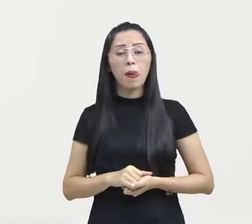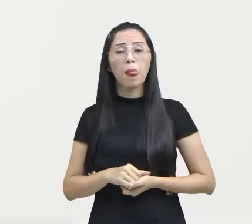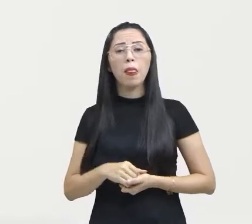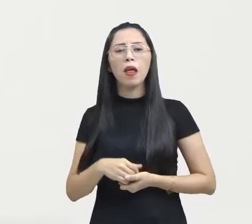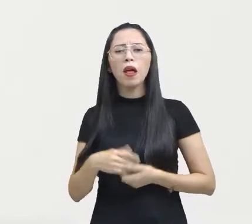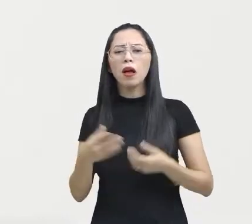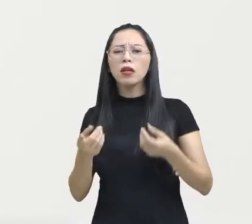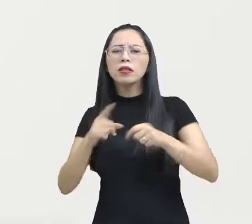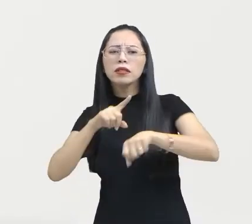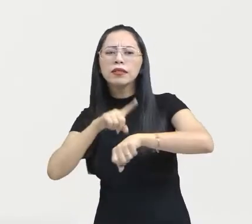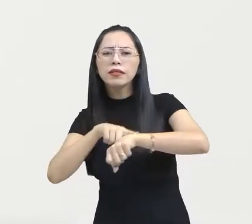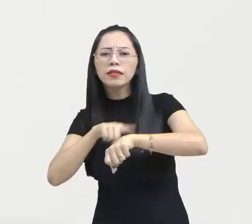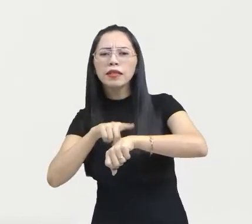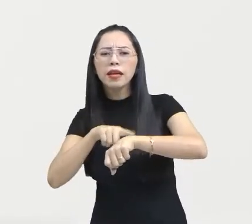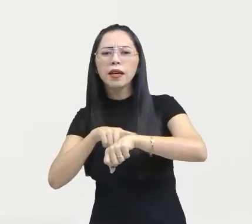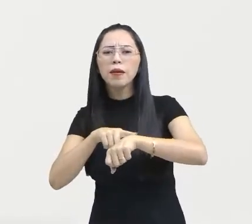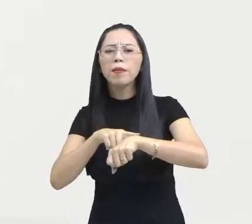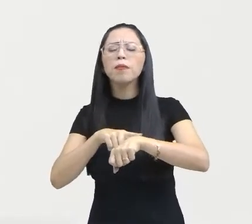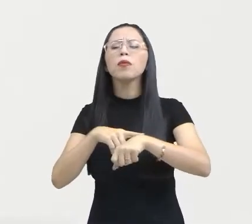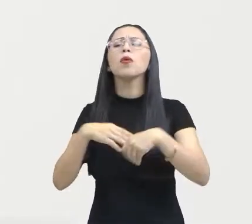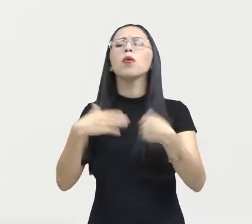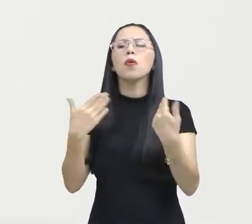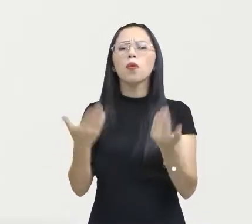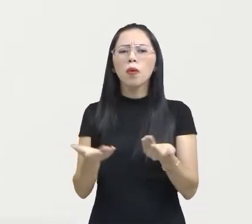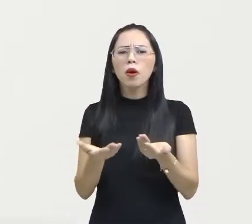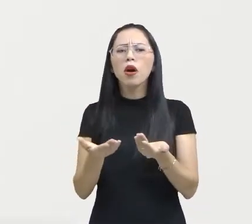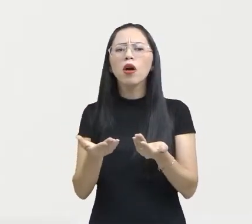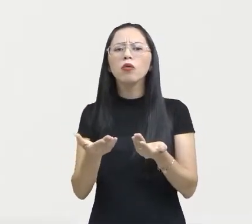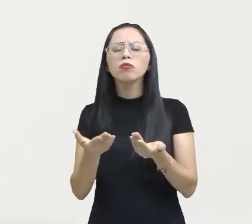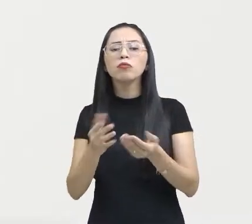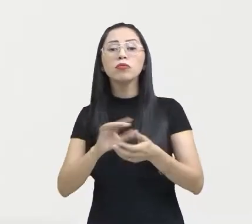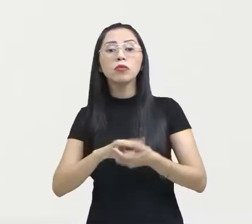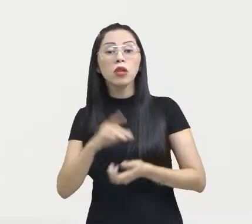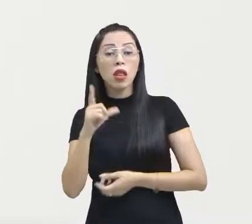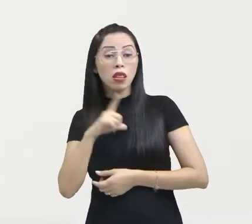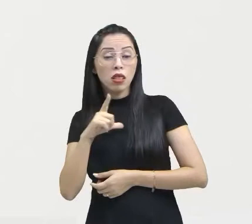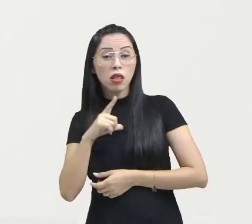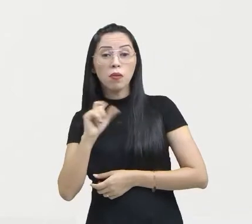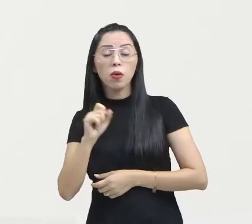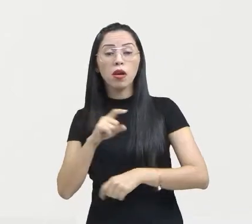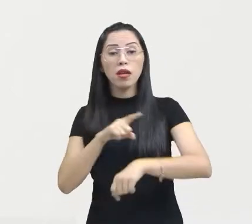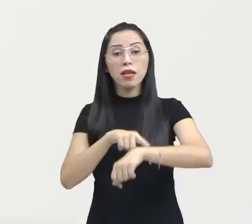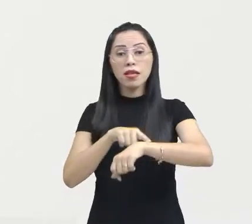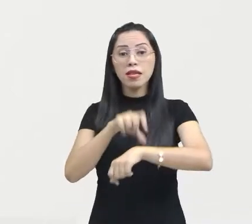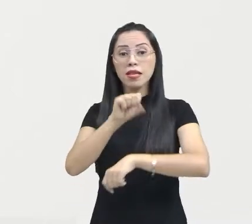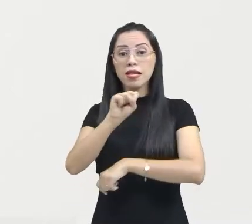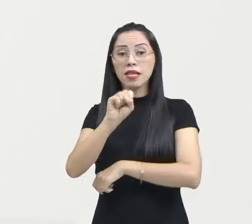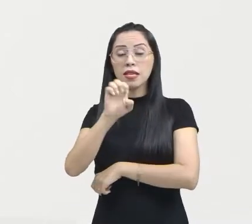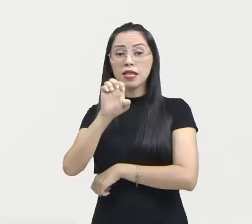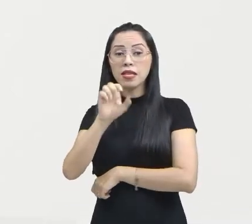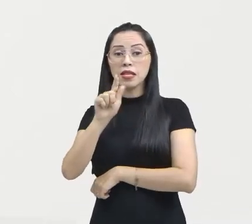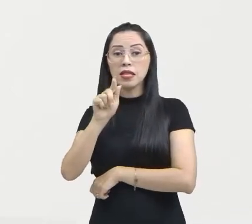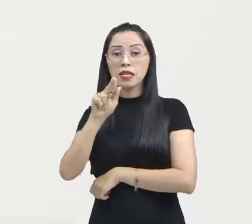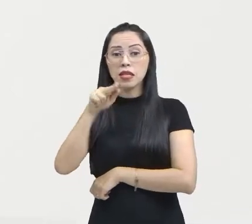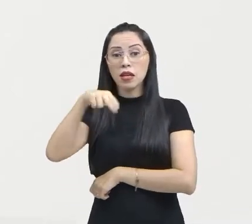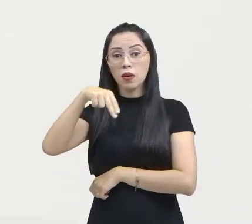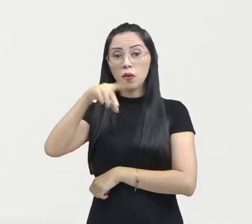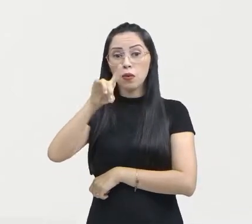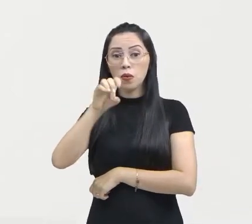de tempo. Bom, quais são as unidades de medida de tempo? Nós temos o segundo, o